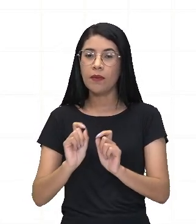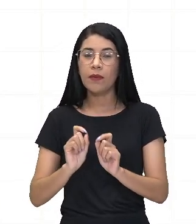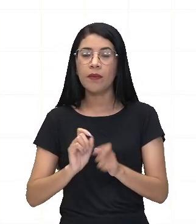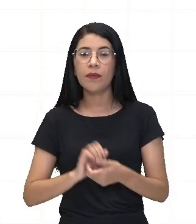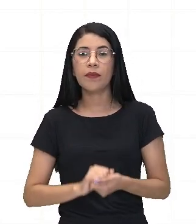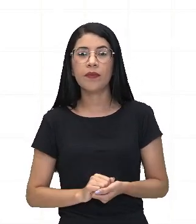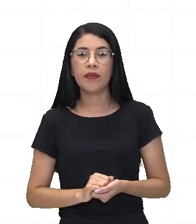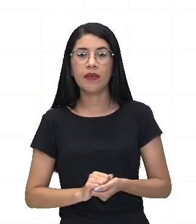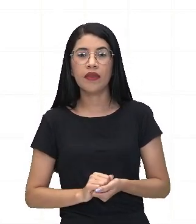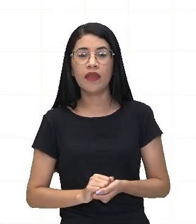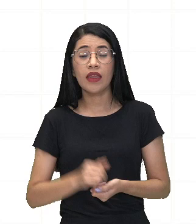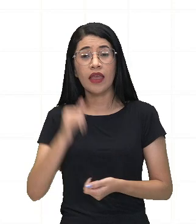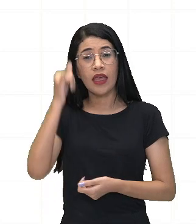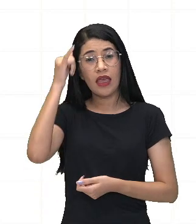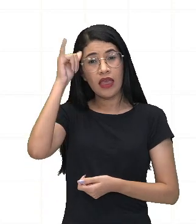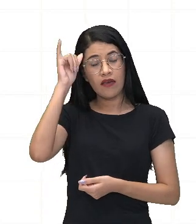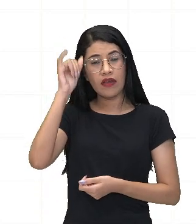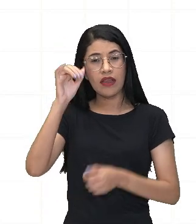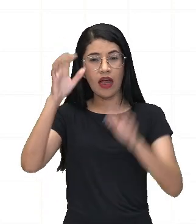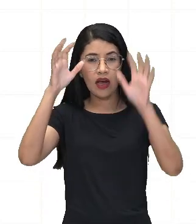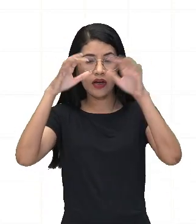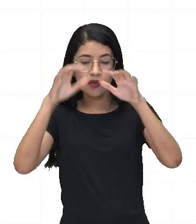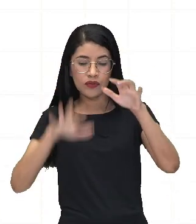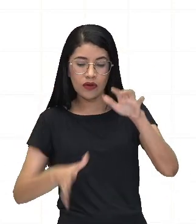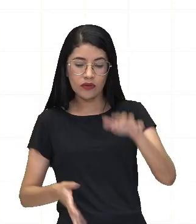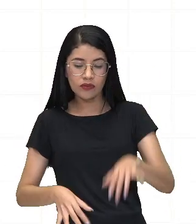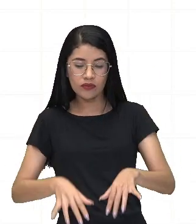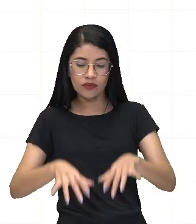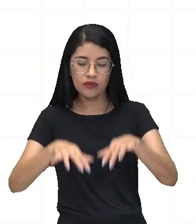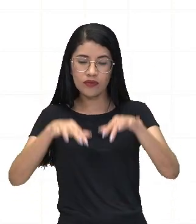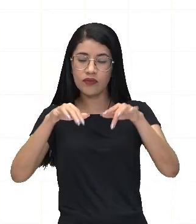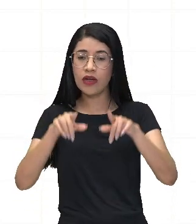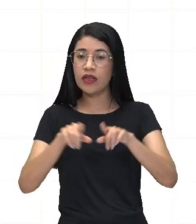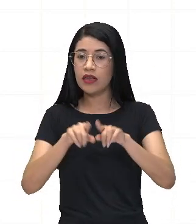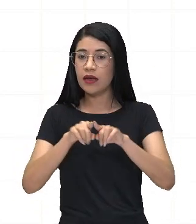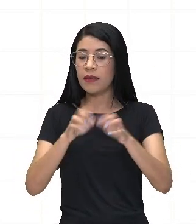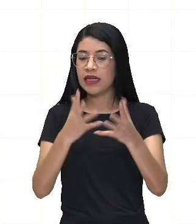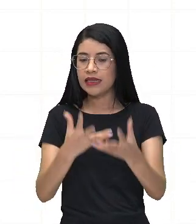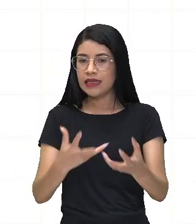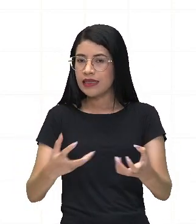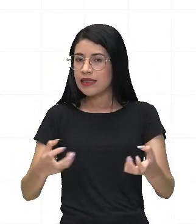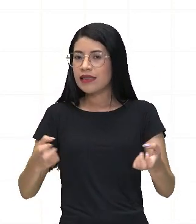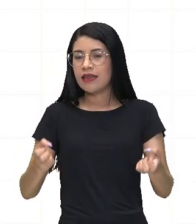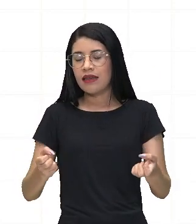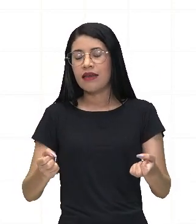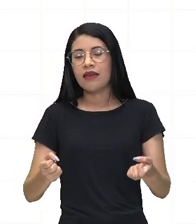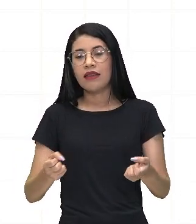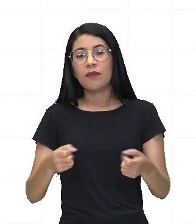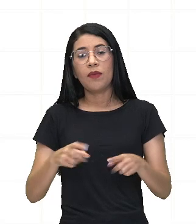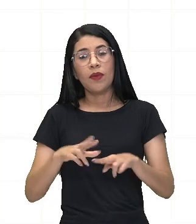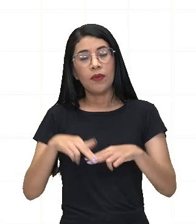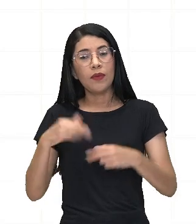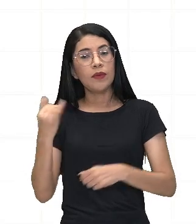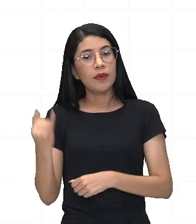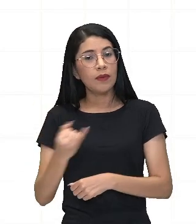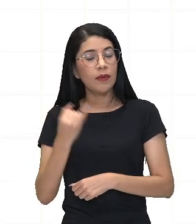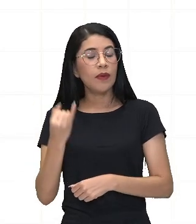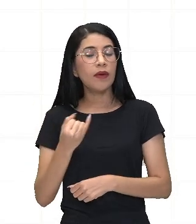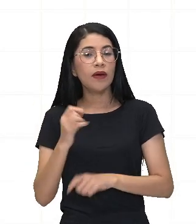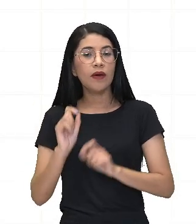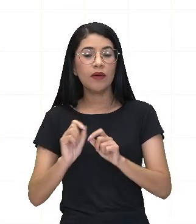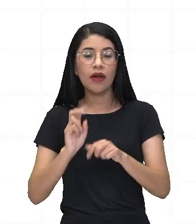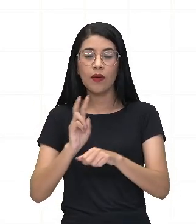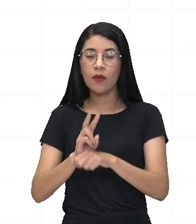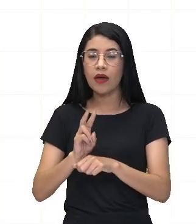Na prevenção das enchentes, das secas, né? Esses biomas eles vão ter uma função importante aí